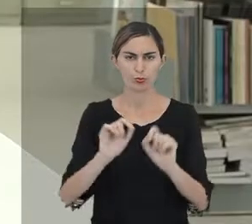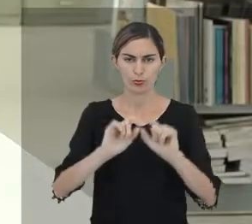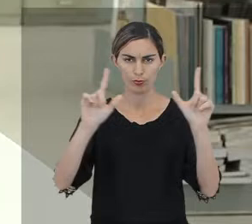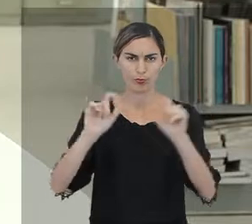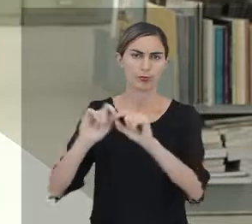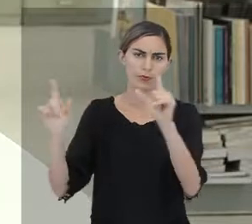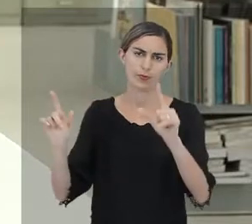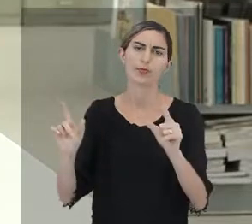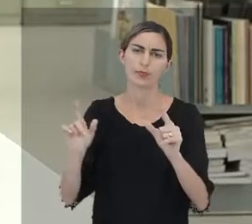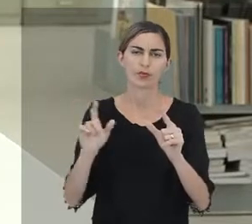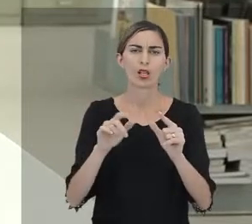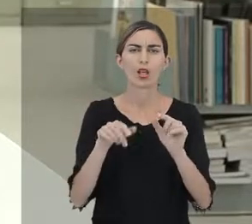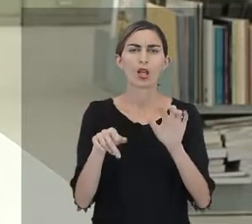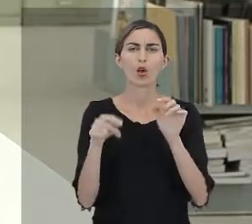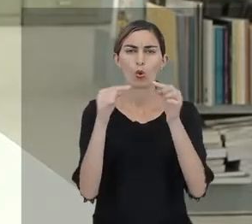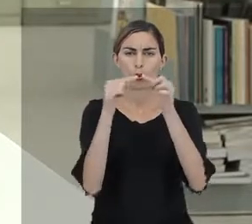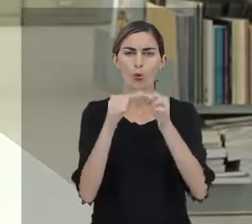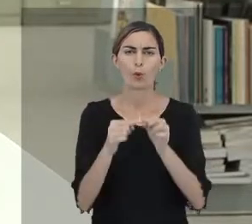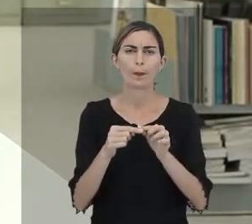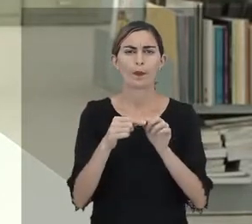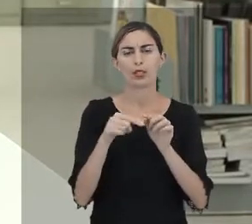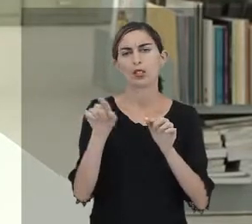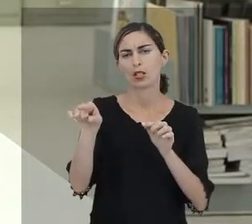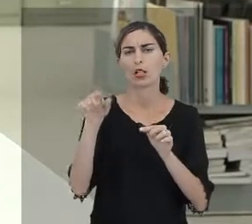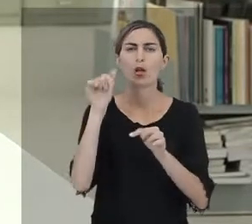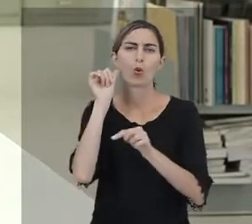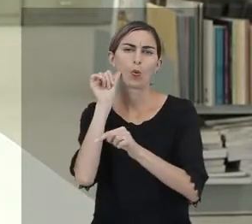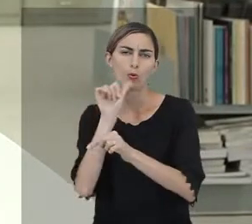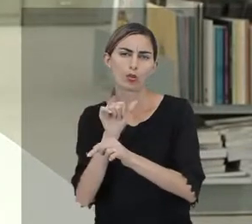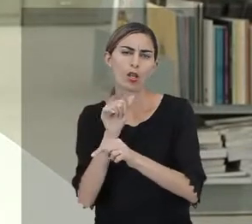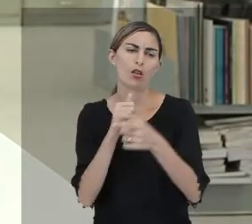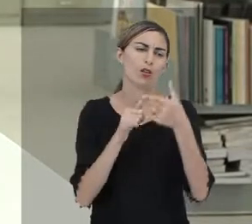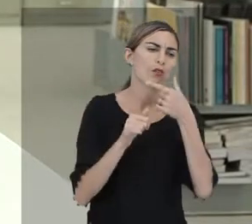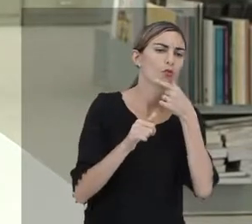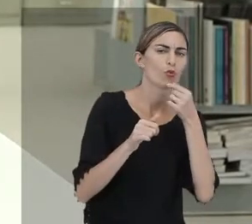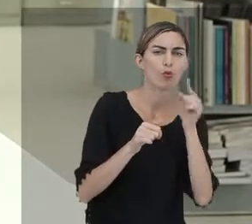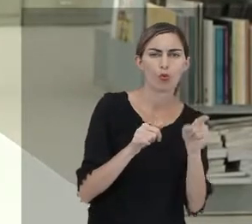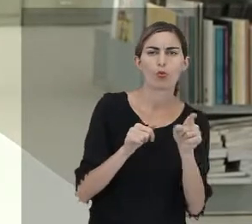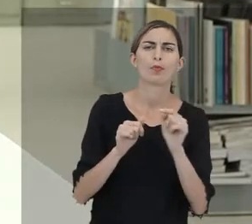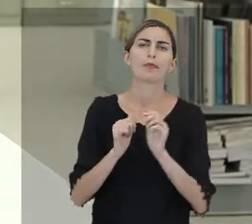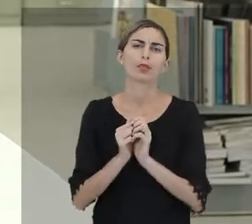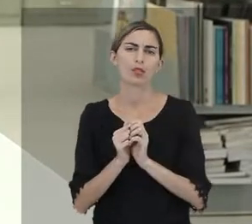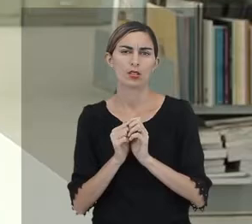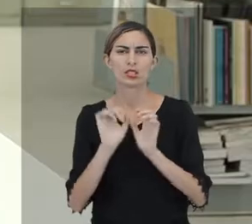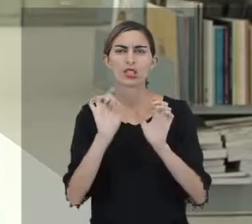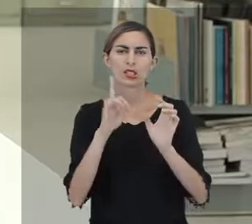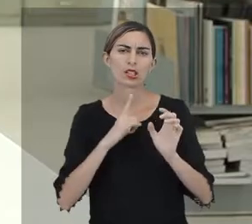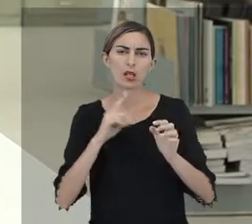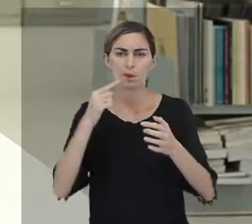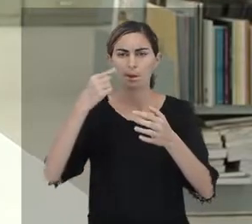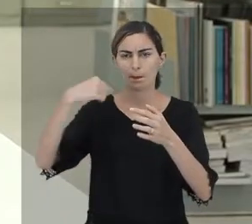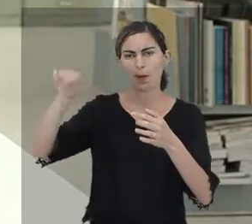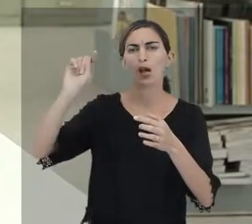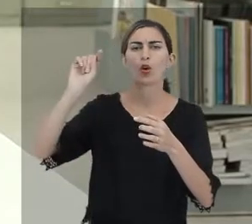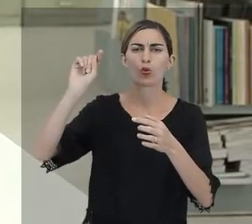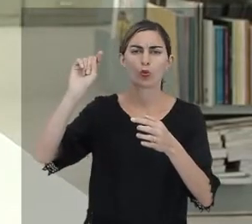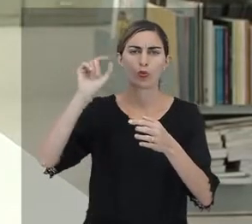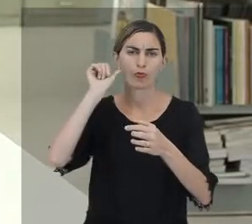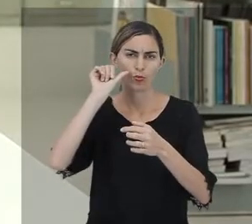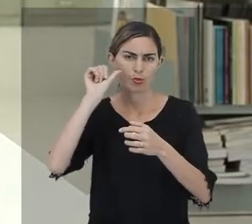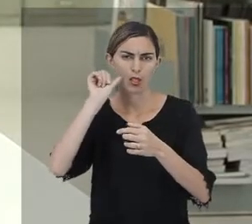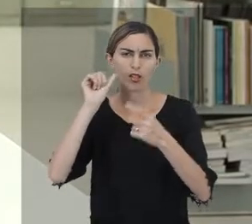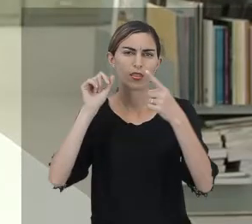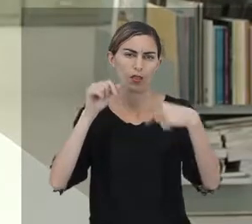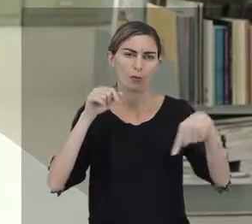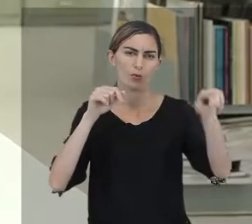bastante usado em formulários onde você pergunta o sexo, masculino ou feminino. Se eventualmente tiver marcado feminino e você selecionar o